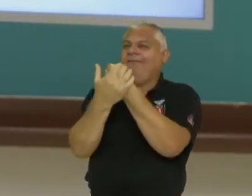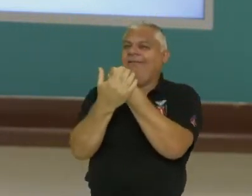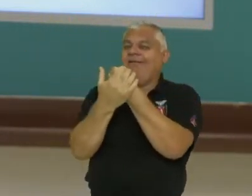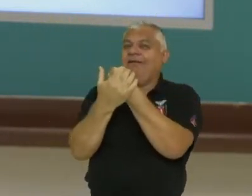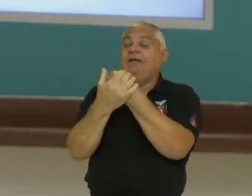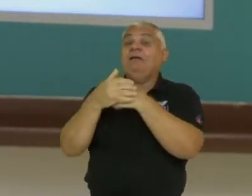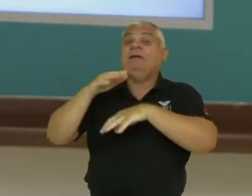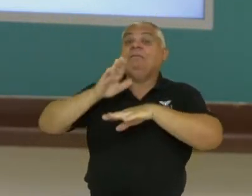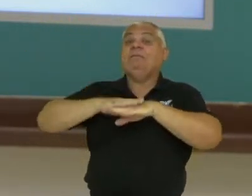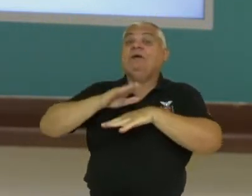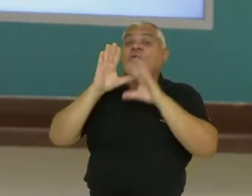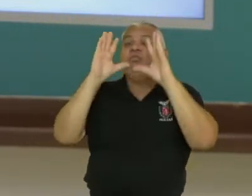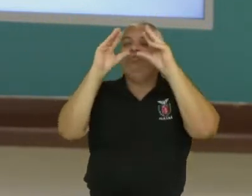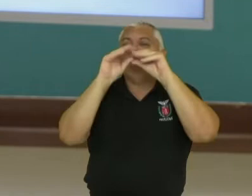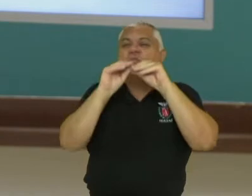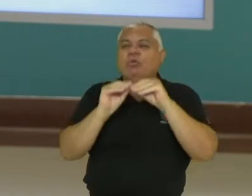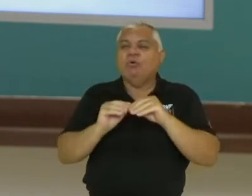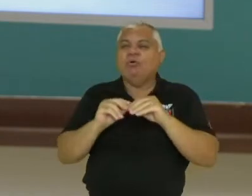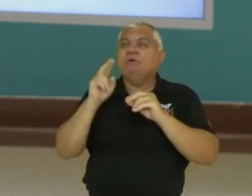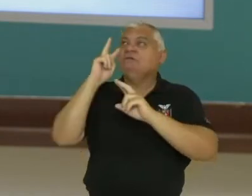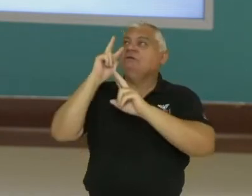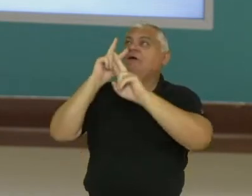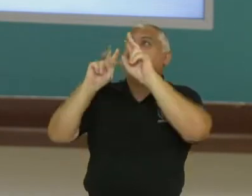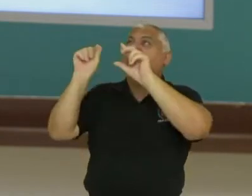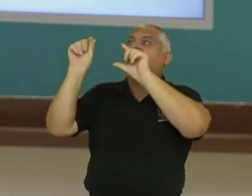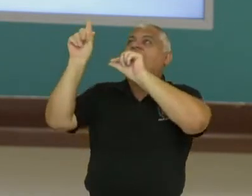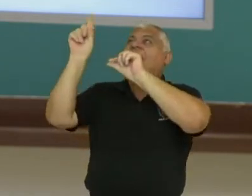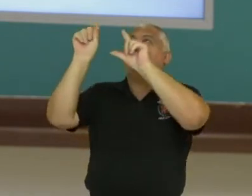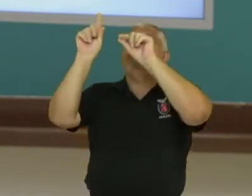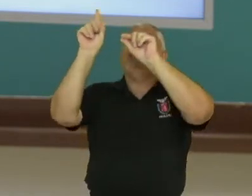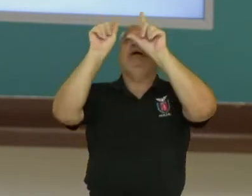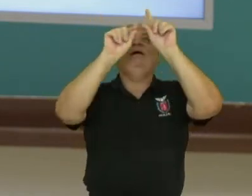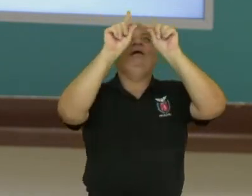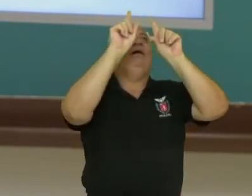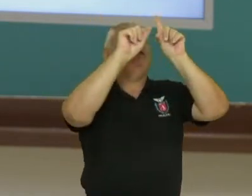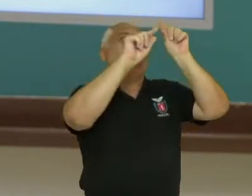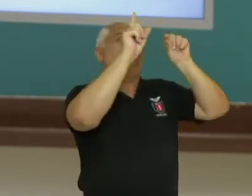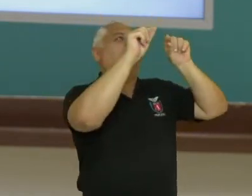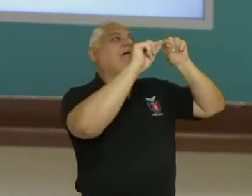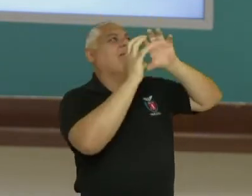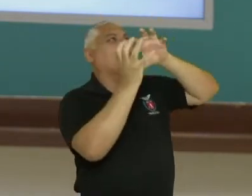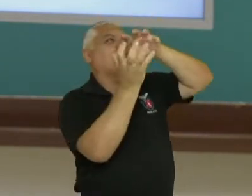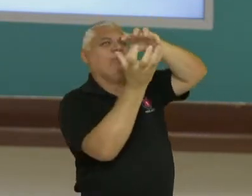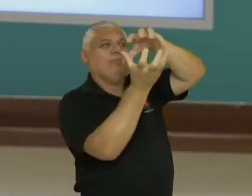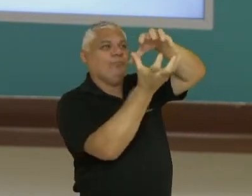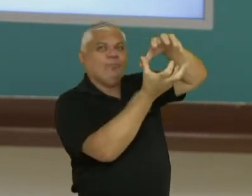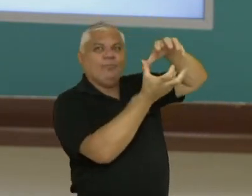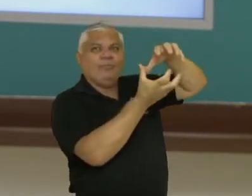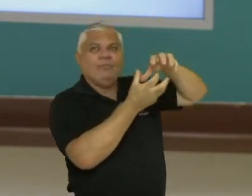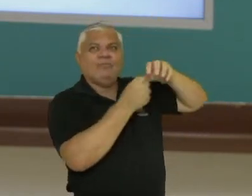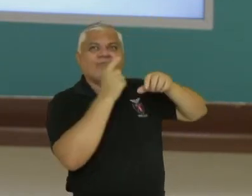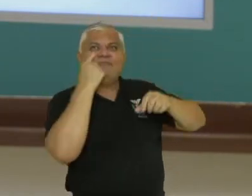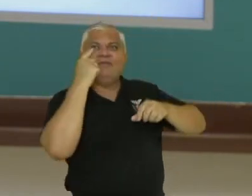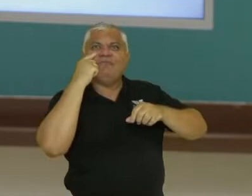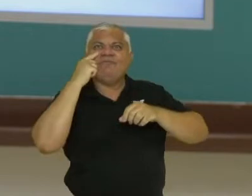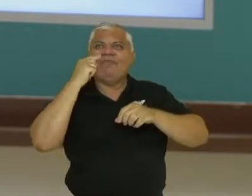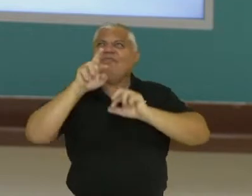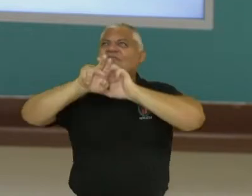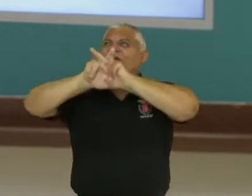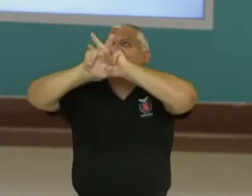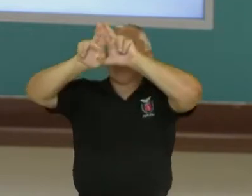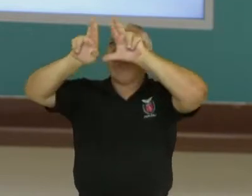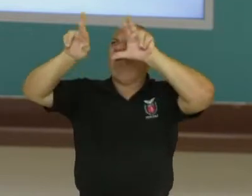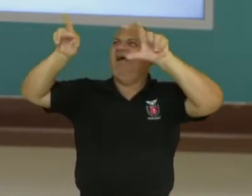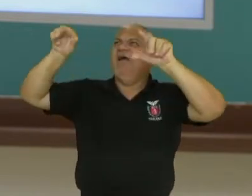ser à noite para observar as estrelas, os astros, né? Então, por exemplo, outros planetas,